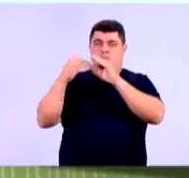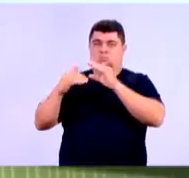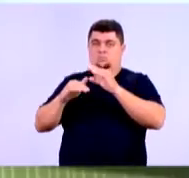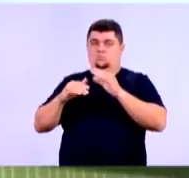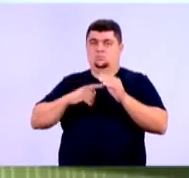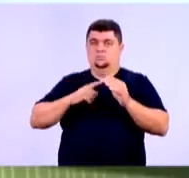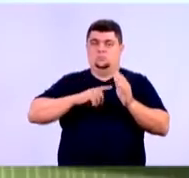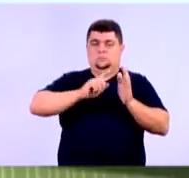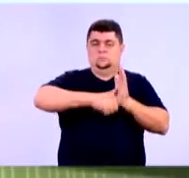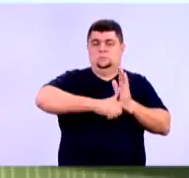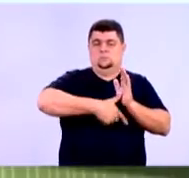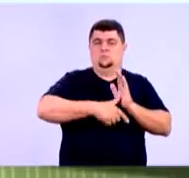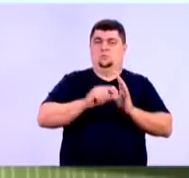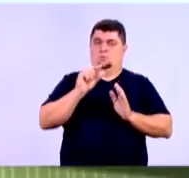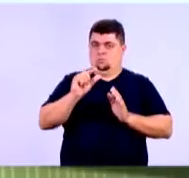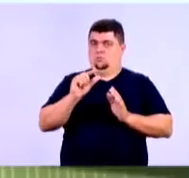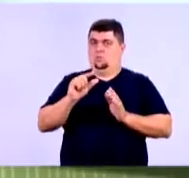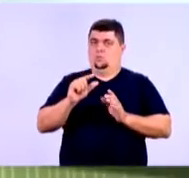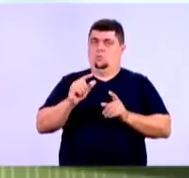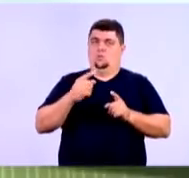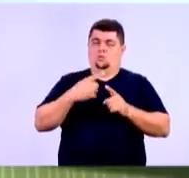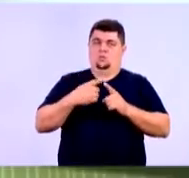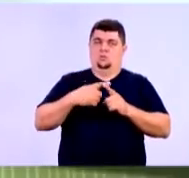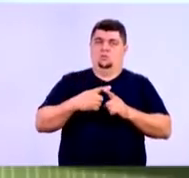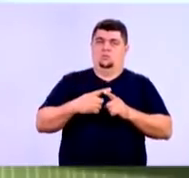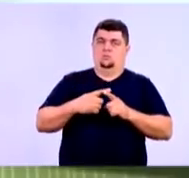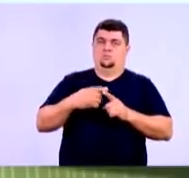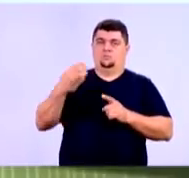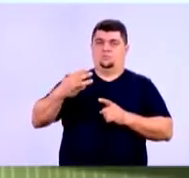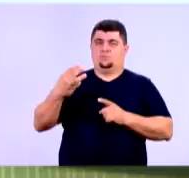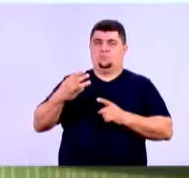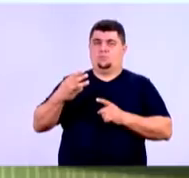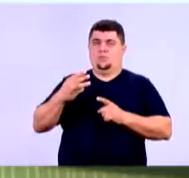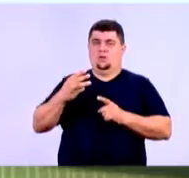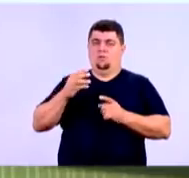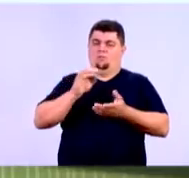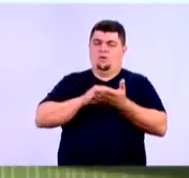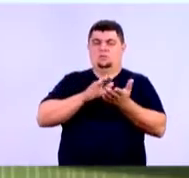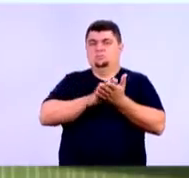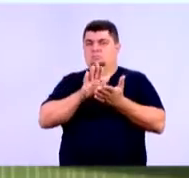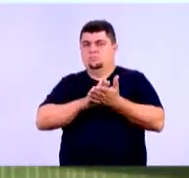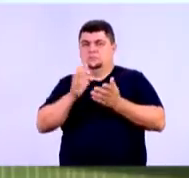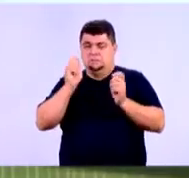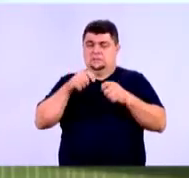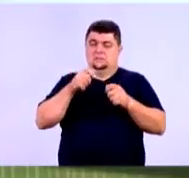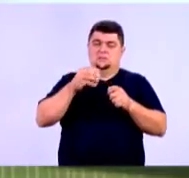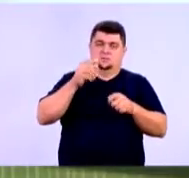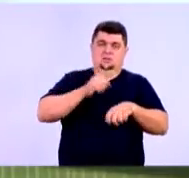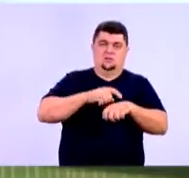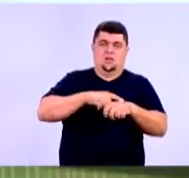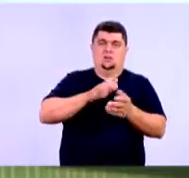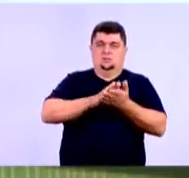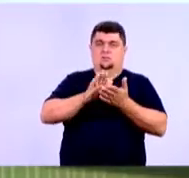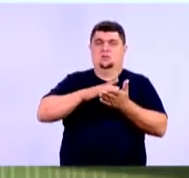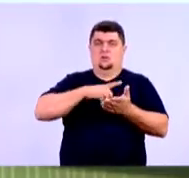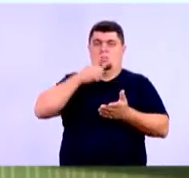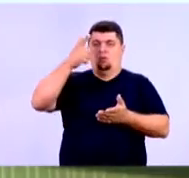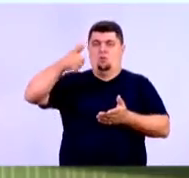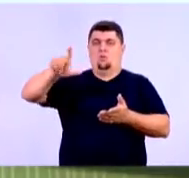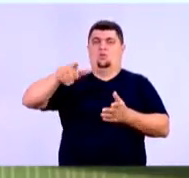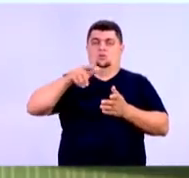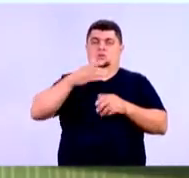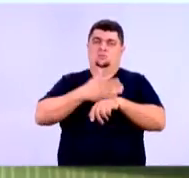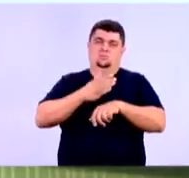mais tarde essa atividade de sala 3, talvez nem todo mundo imprimiu aí, dá tempo ainda, mais tarde teremos mais uma atividade de